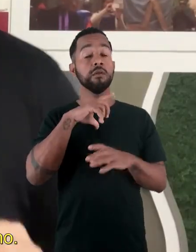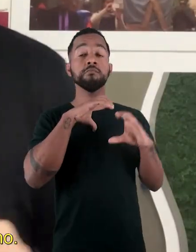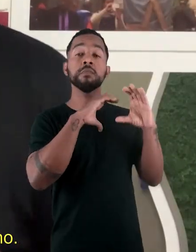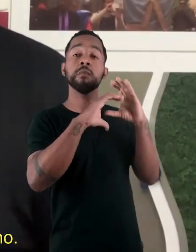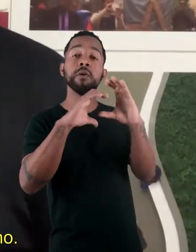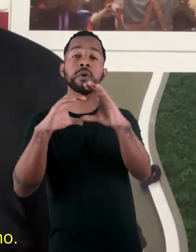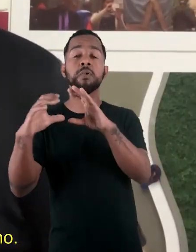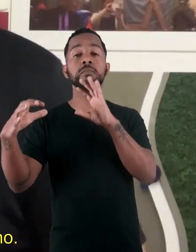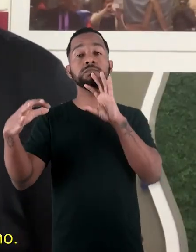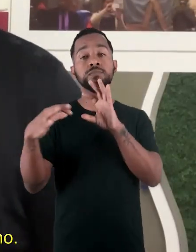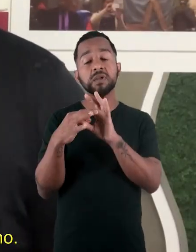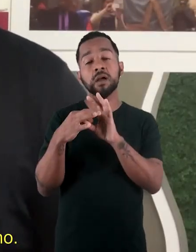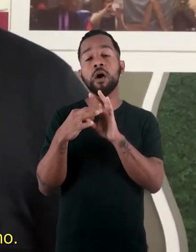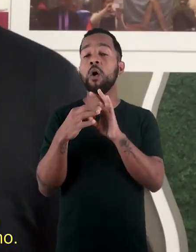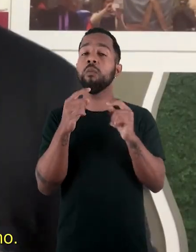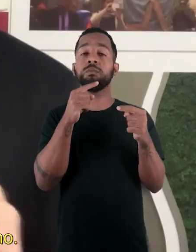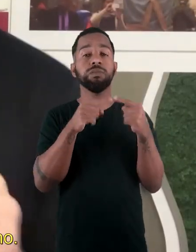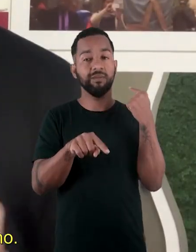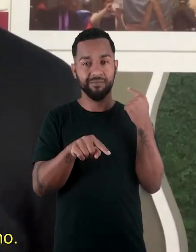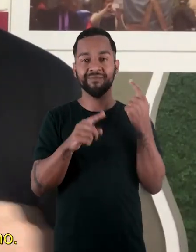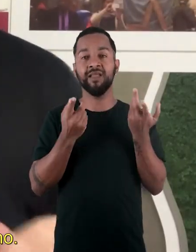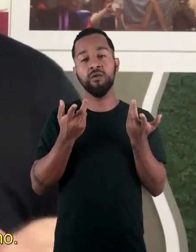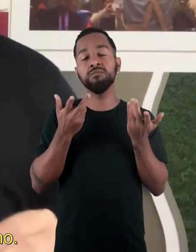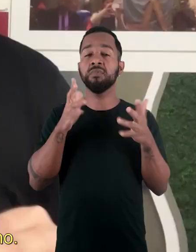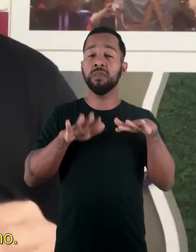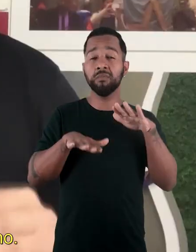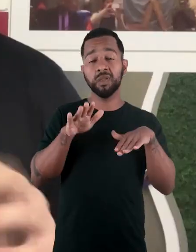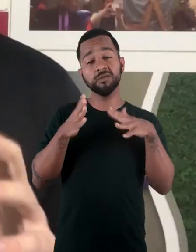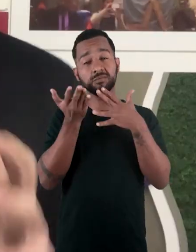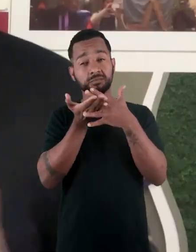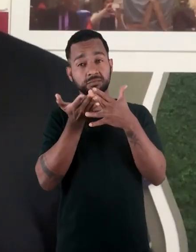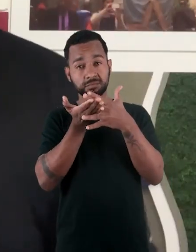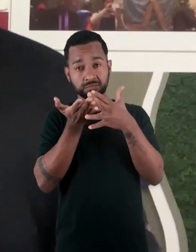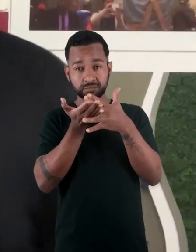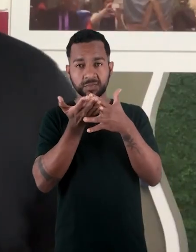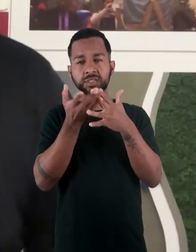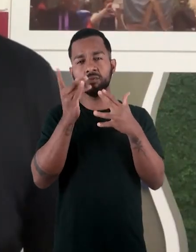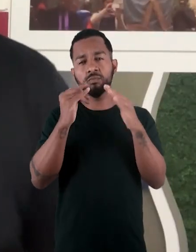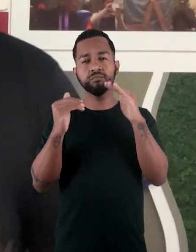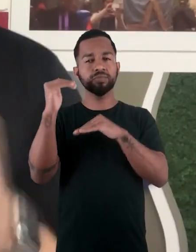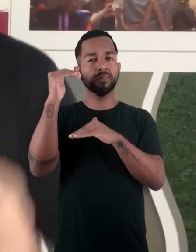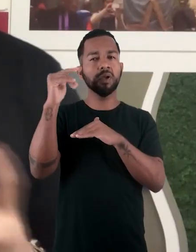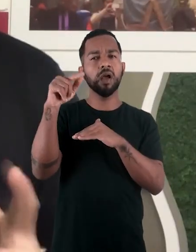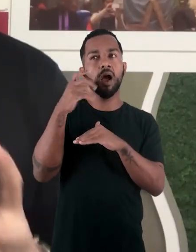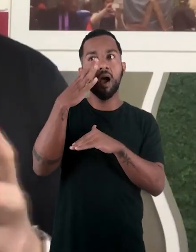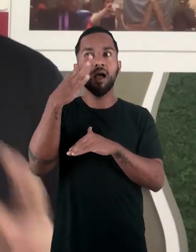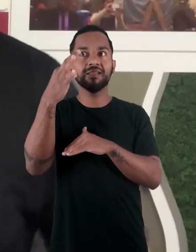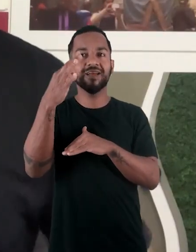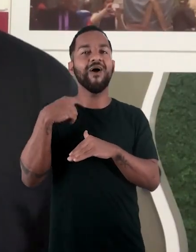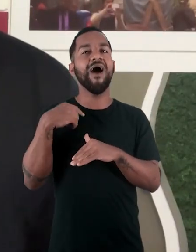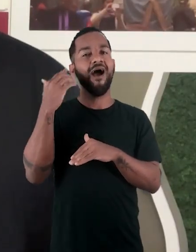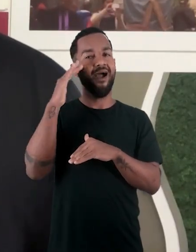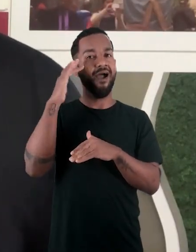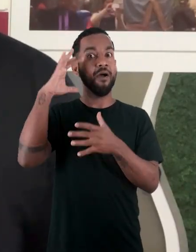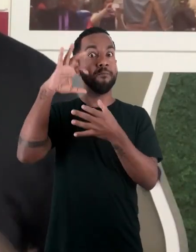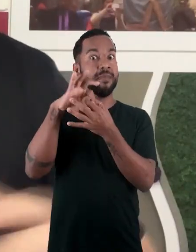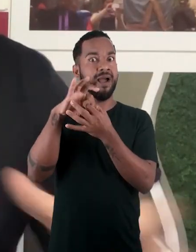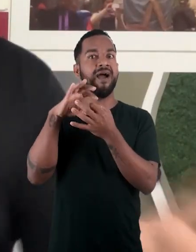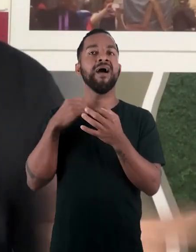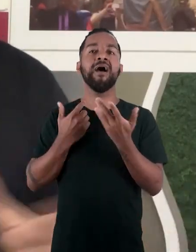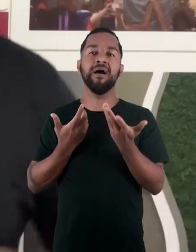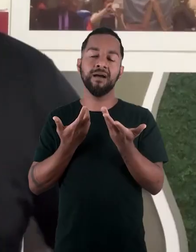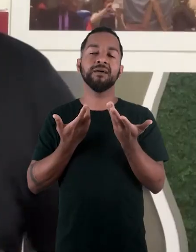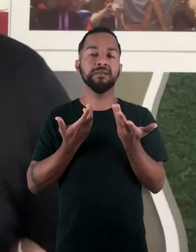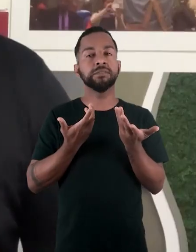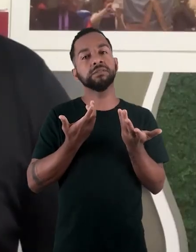que não comunicam direito. Ou histórias que ficam no meio do caminho. Tem um ápice daquela história que me chama a atenção, eu me prendo, mas